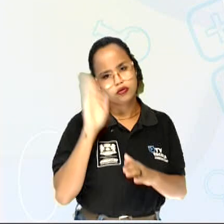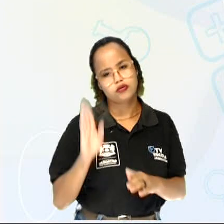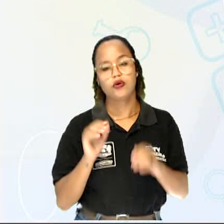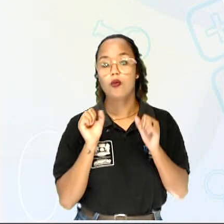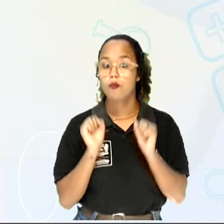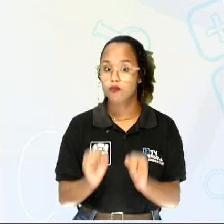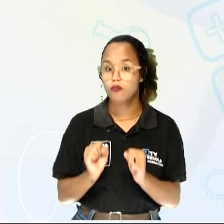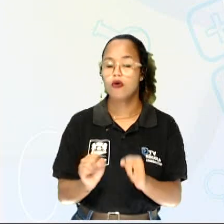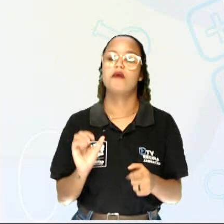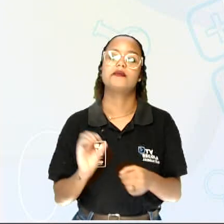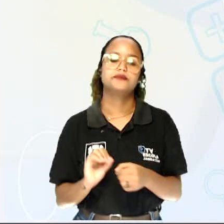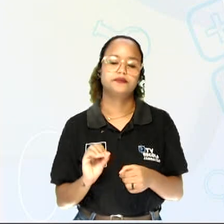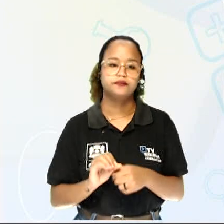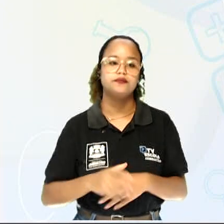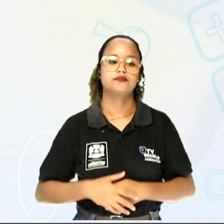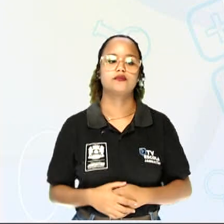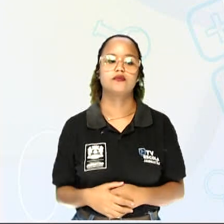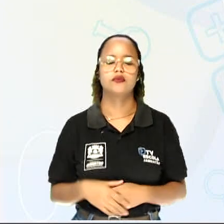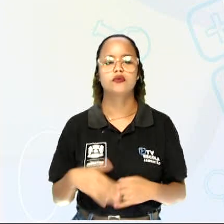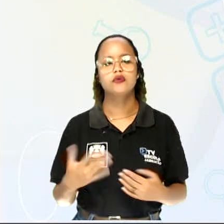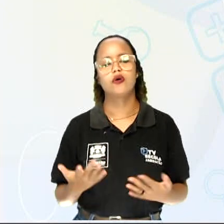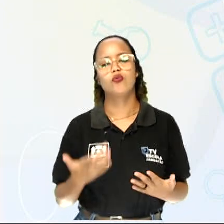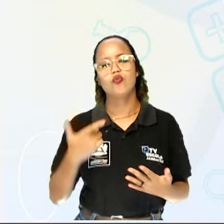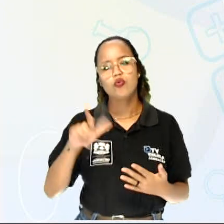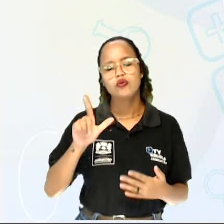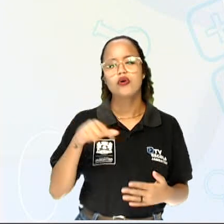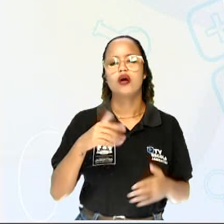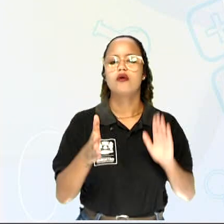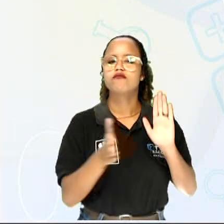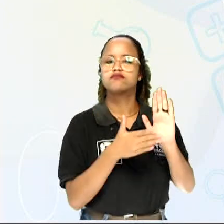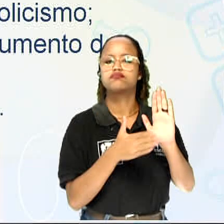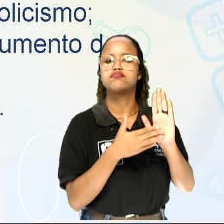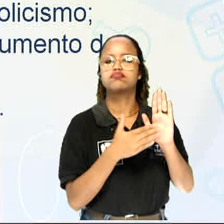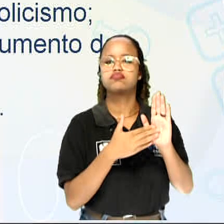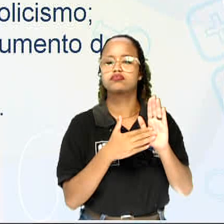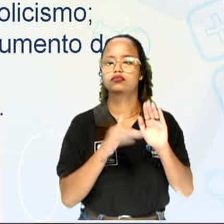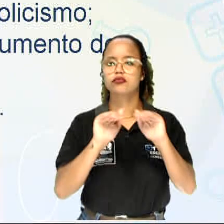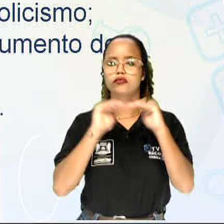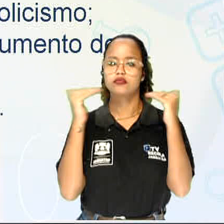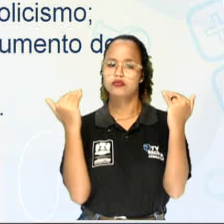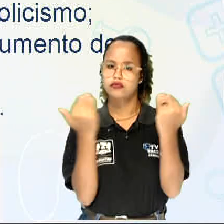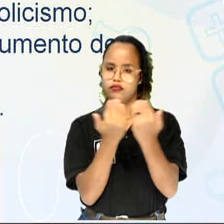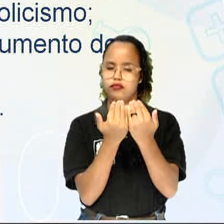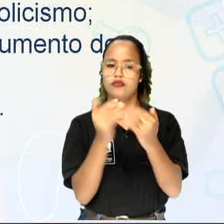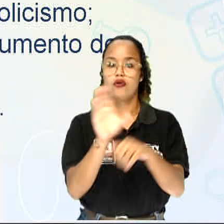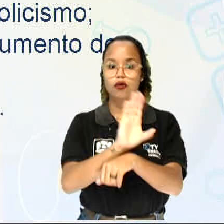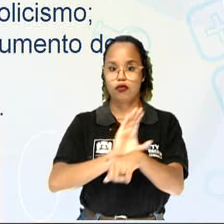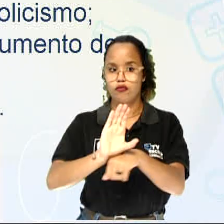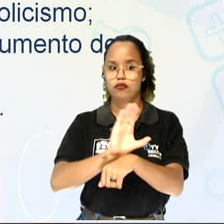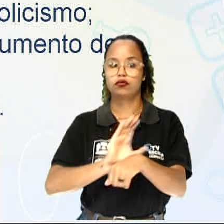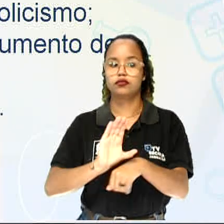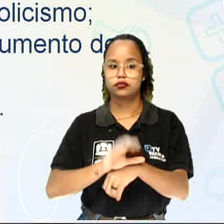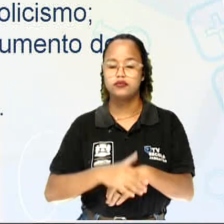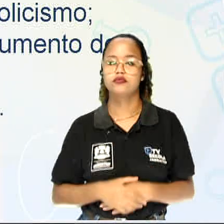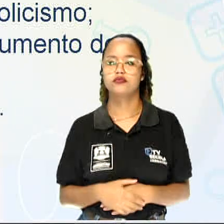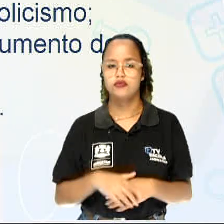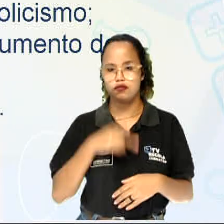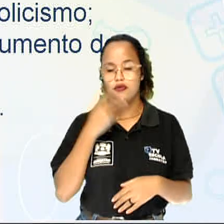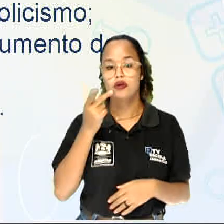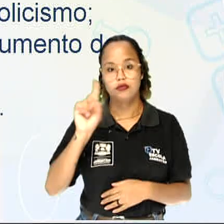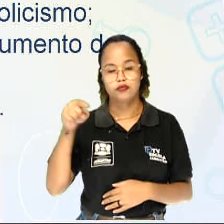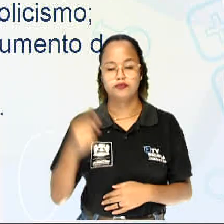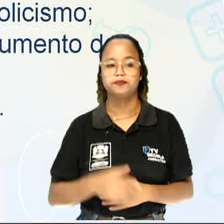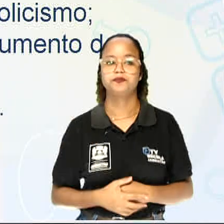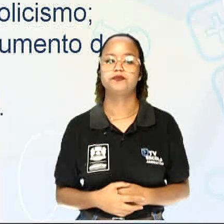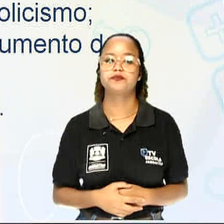poderiam fazer. E o sexto ponto, convocação de uma Assembleia Constituinte, certo? Que a gente vai falar daqui a pouquinho.